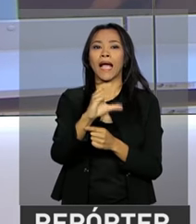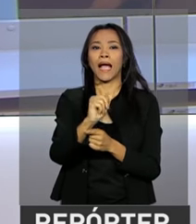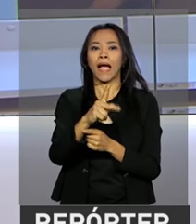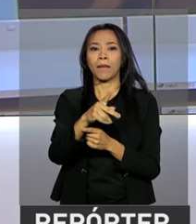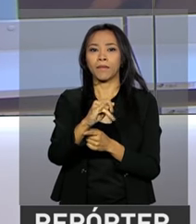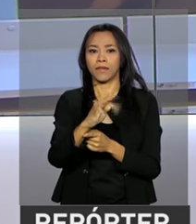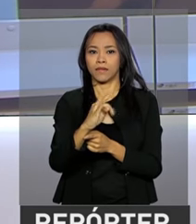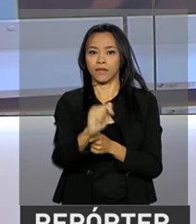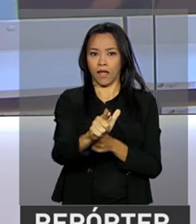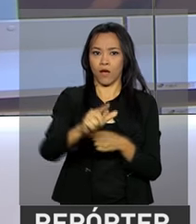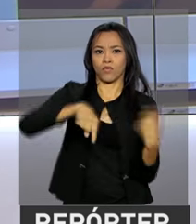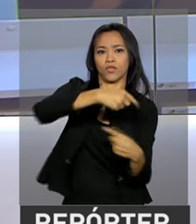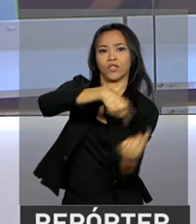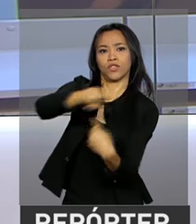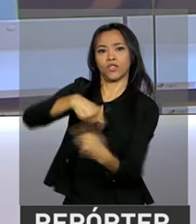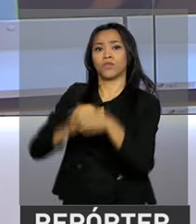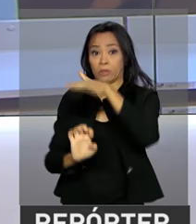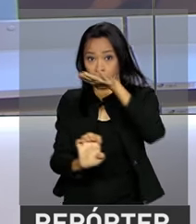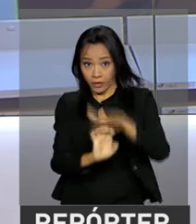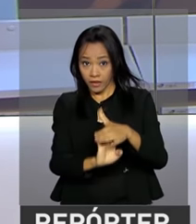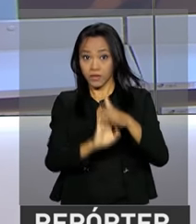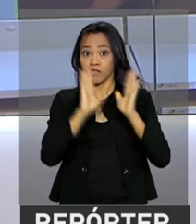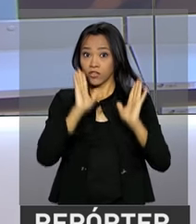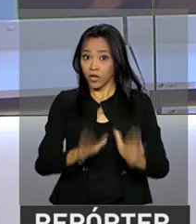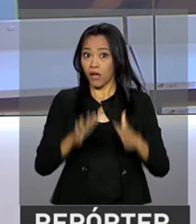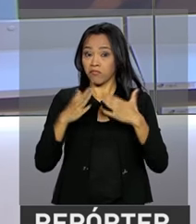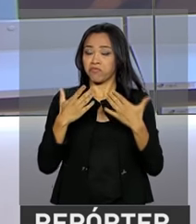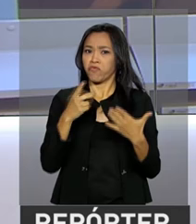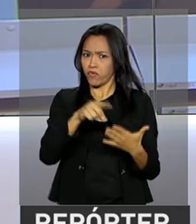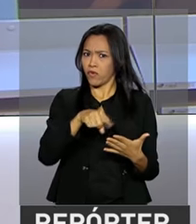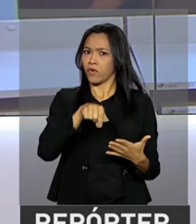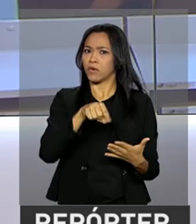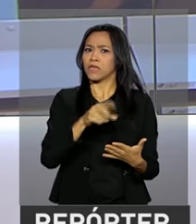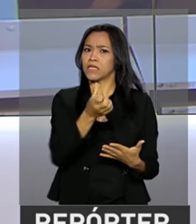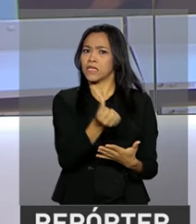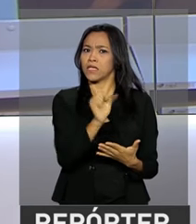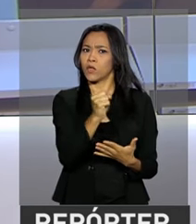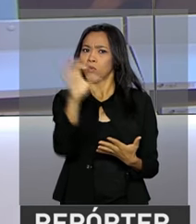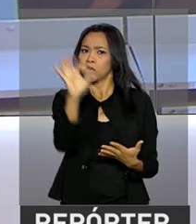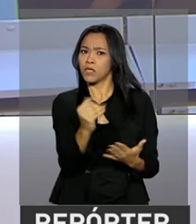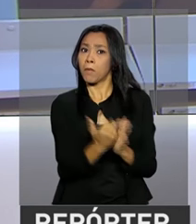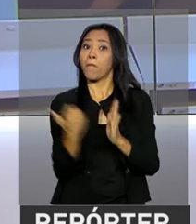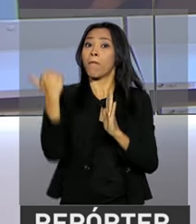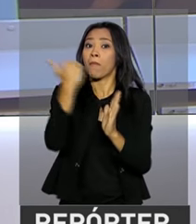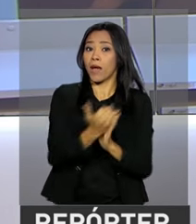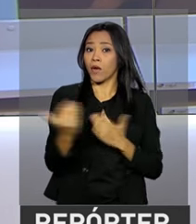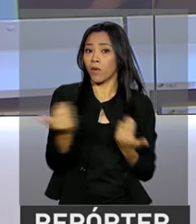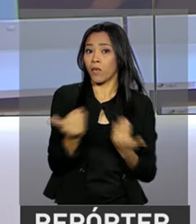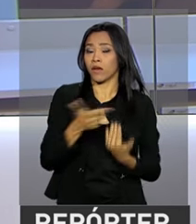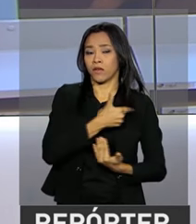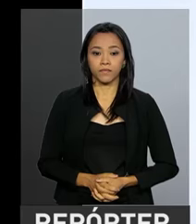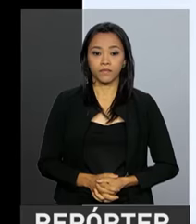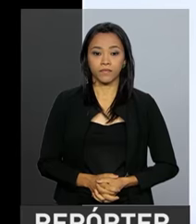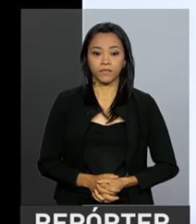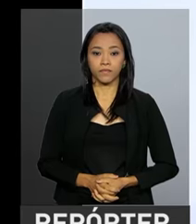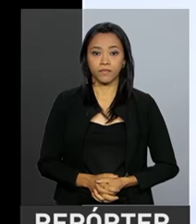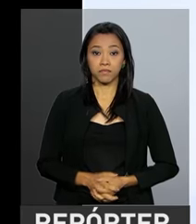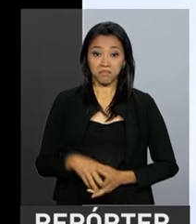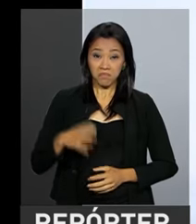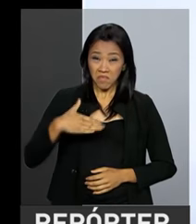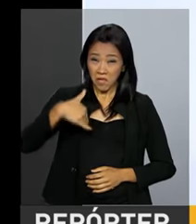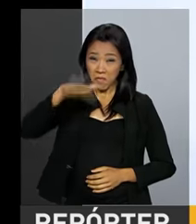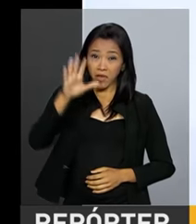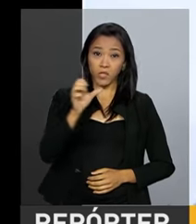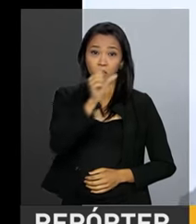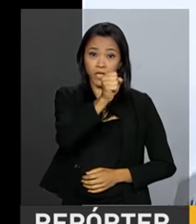de empresas se destacaram e foram 68% maior em relação a 2015. Mais de